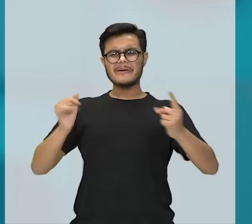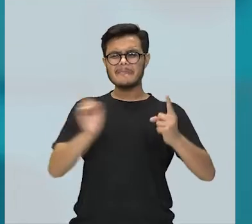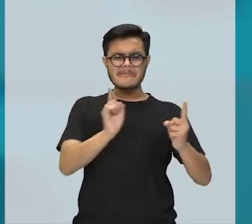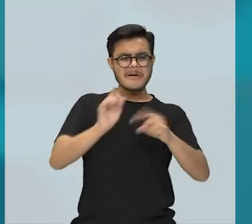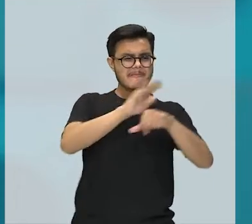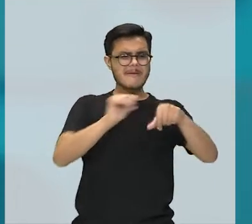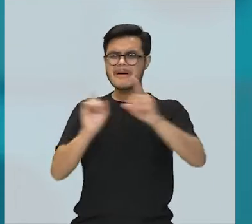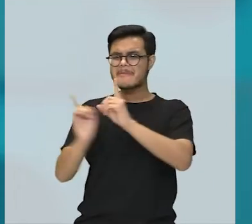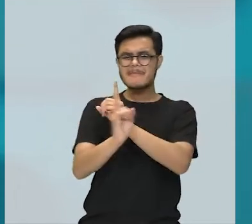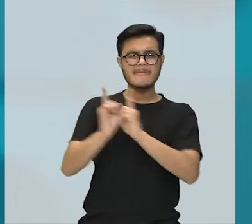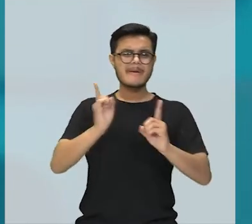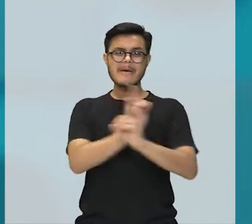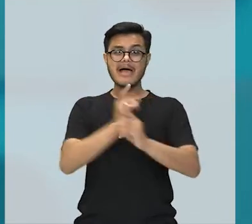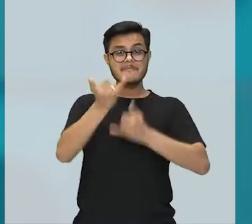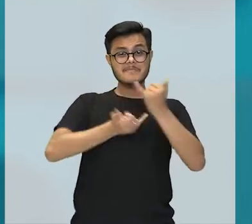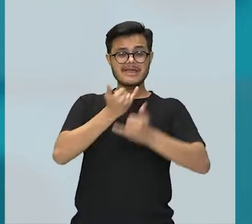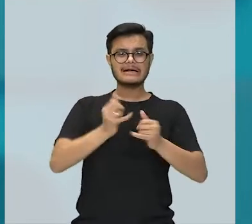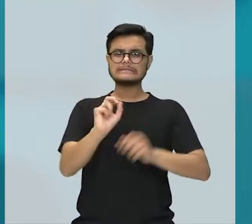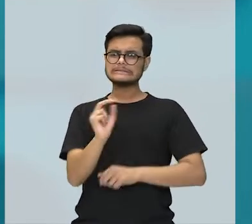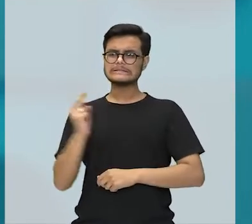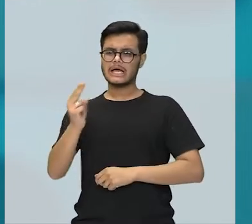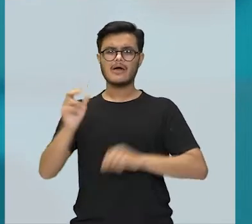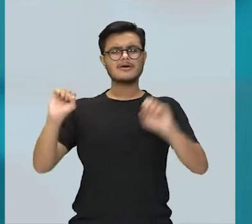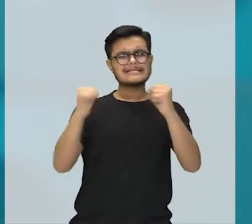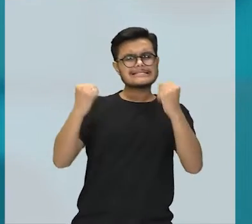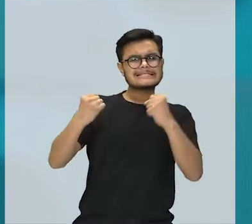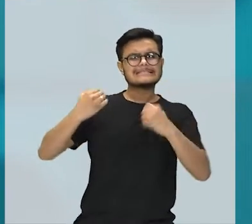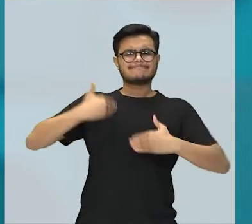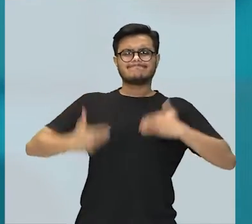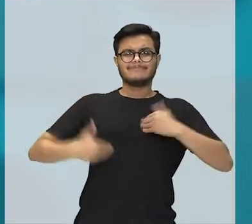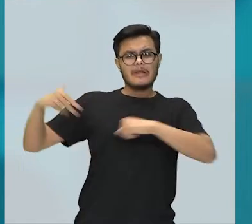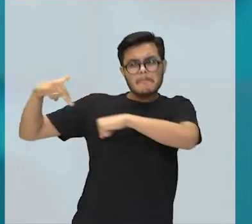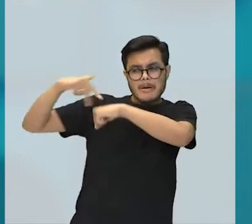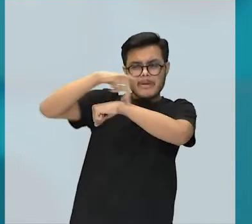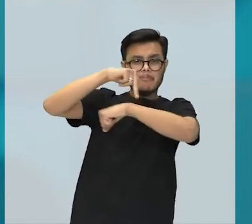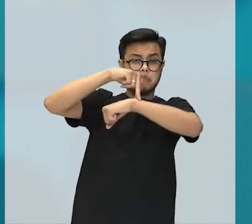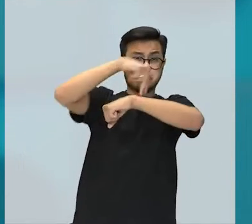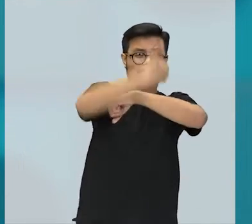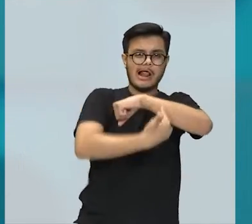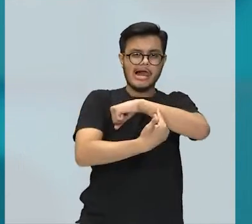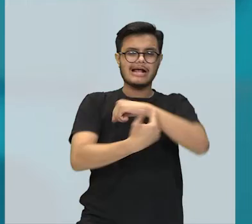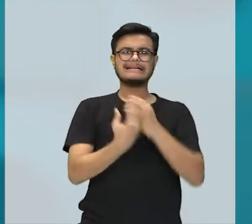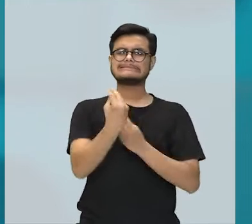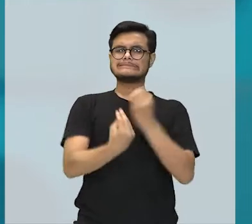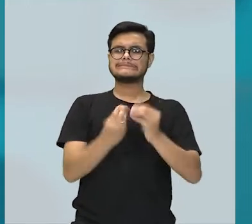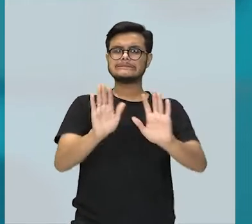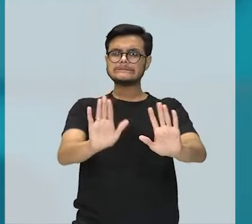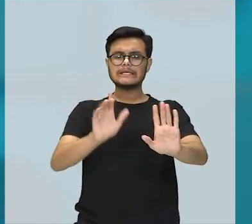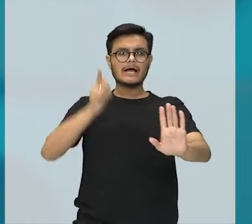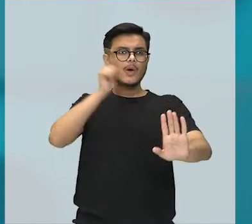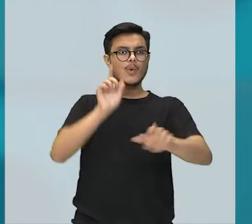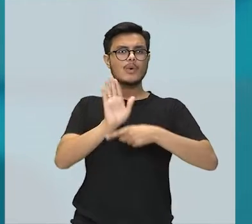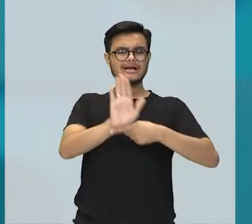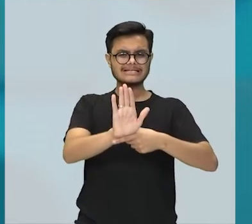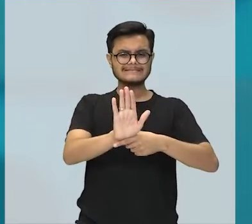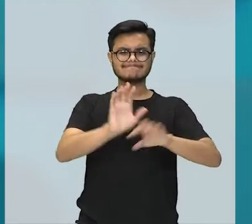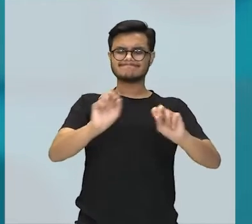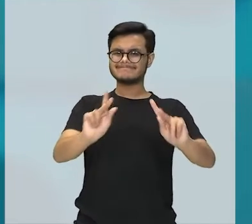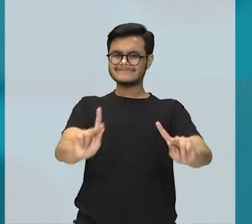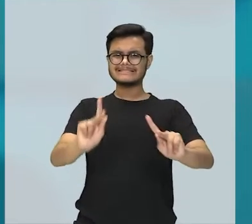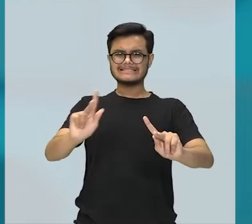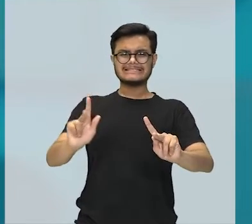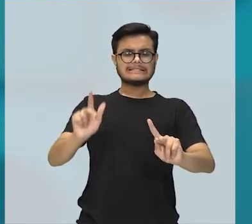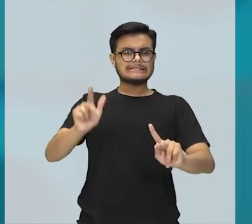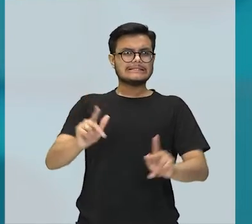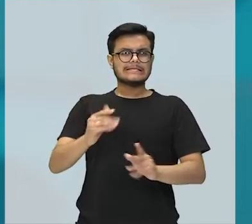seus colegas ou fez uma atividade que estava correndo e tropeçou e não conseguiu ali se segurar com os braços